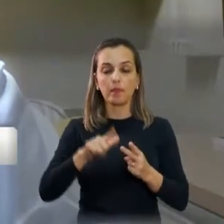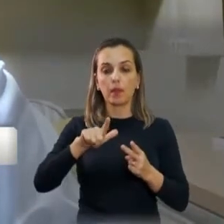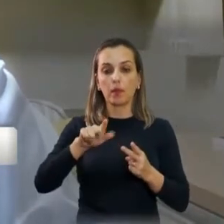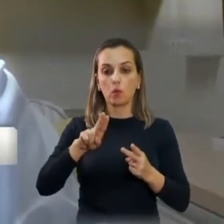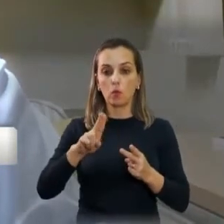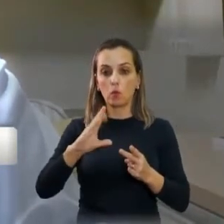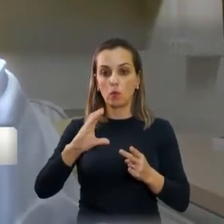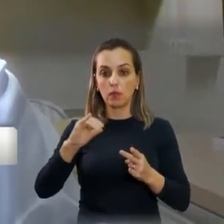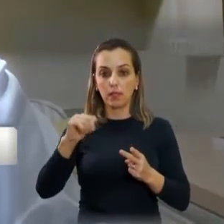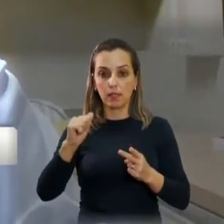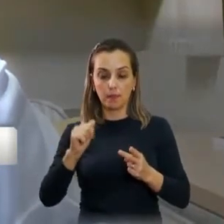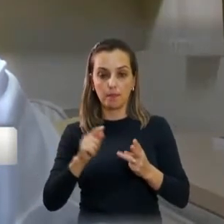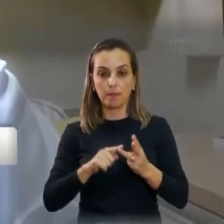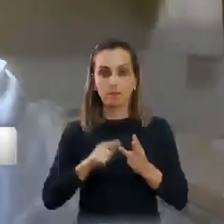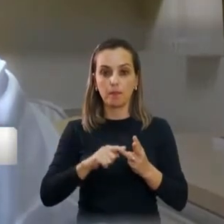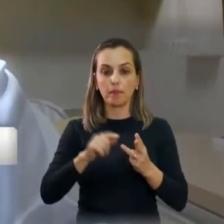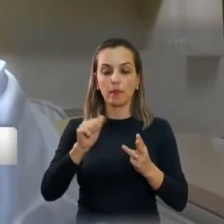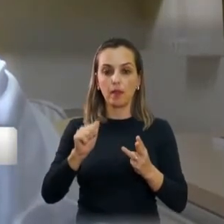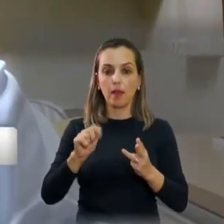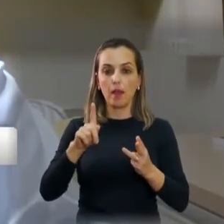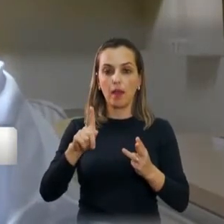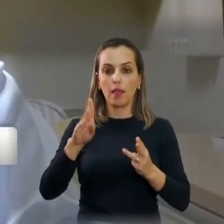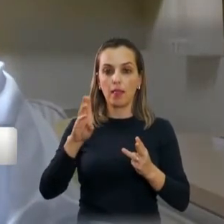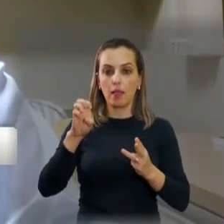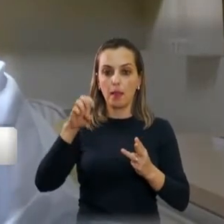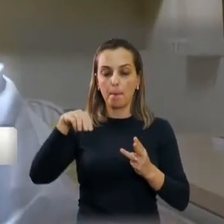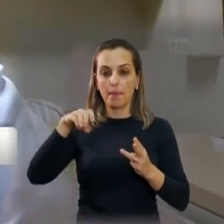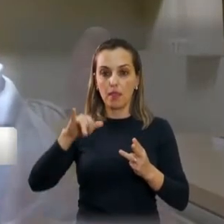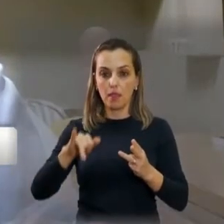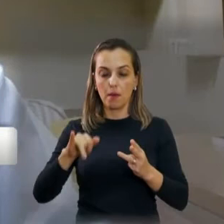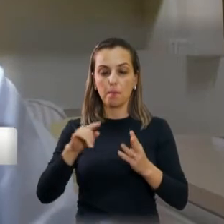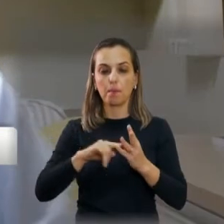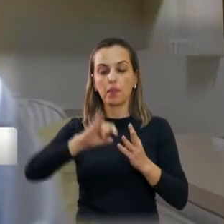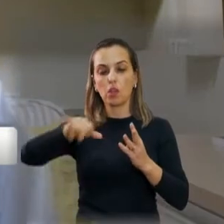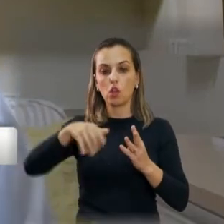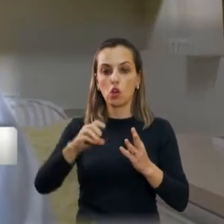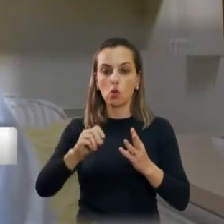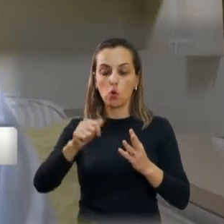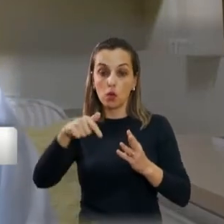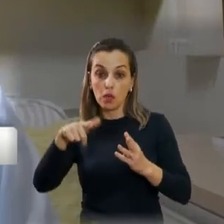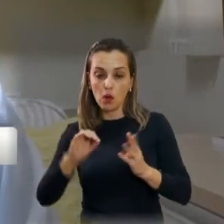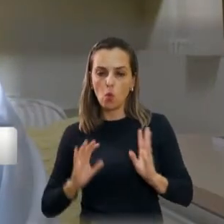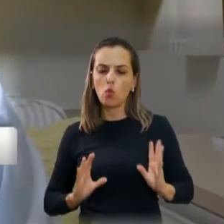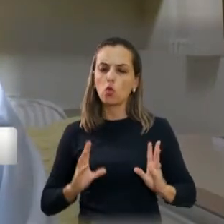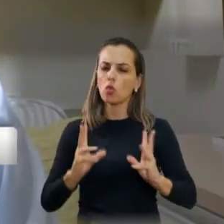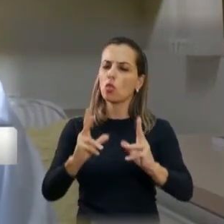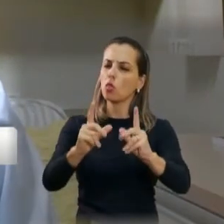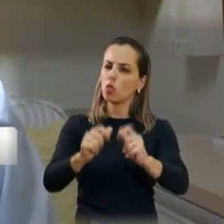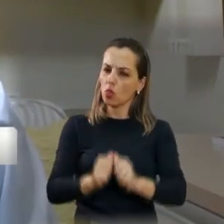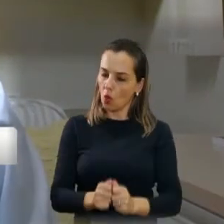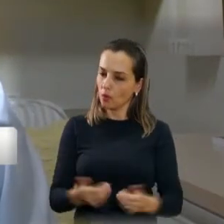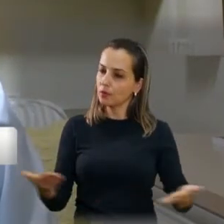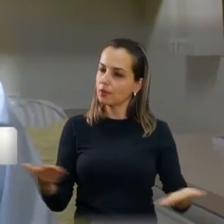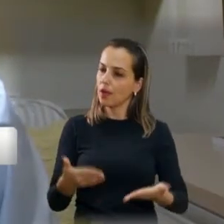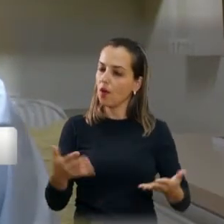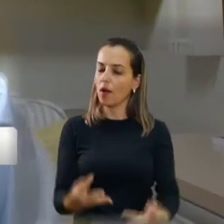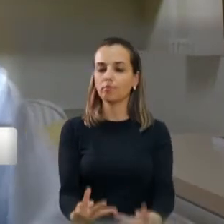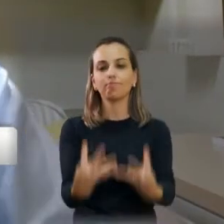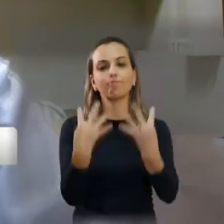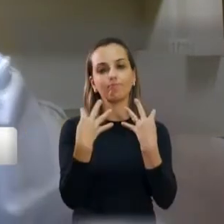Ortiz, ao doutor Ademir, coronel João Alberto e todos aqueles que nos ouvem nesse